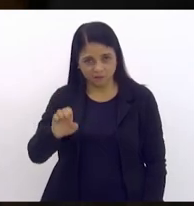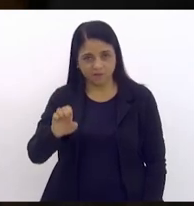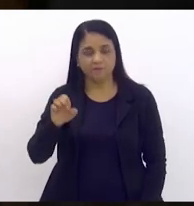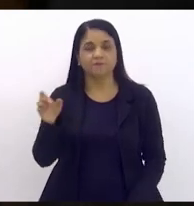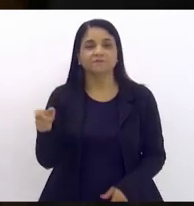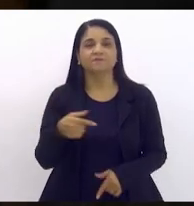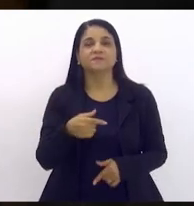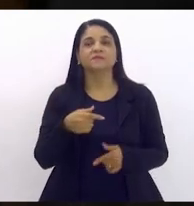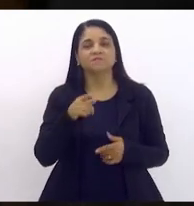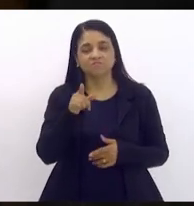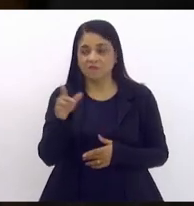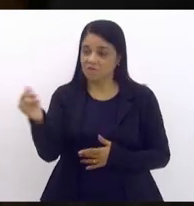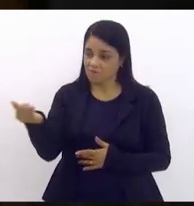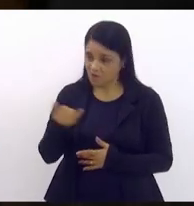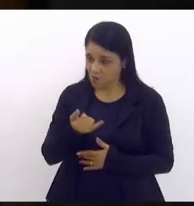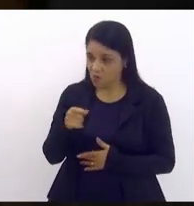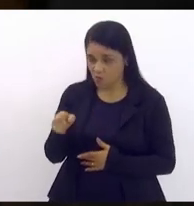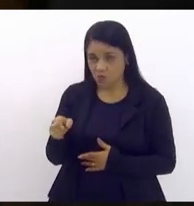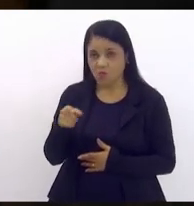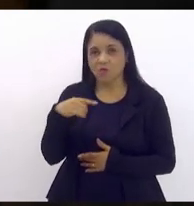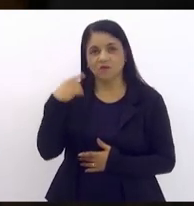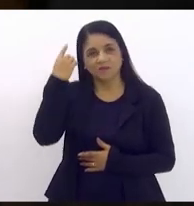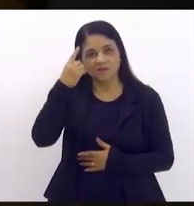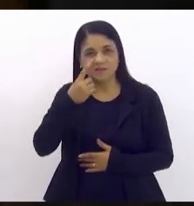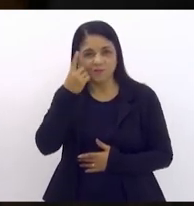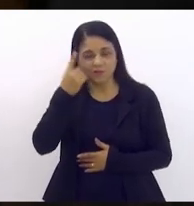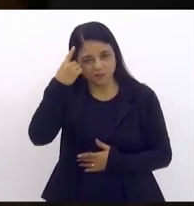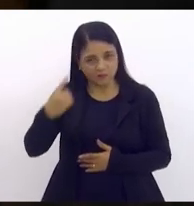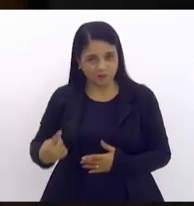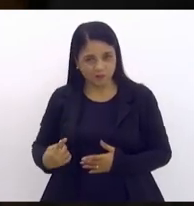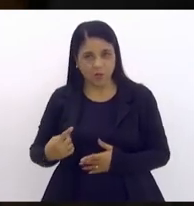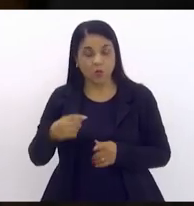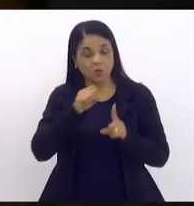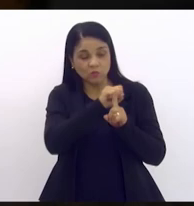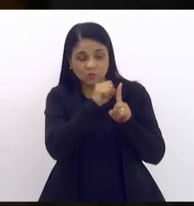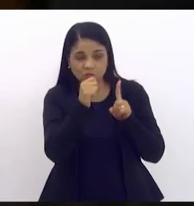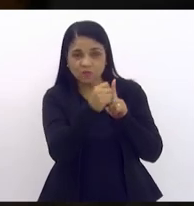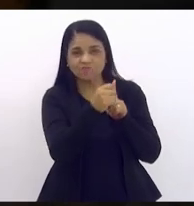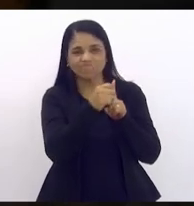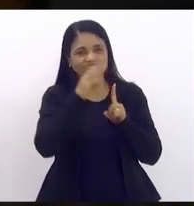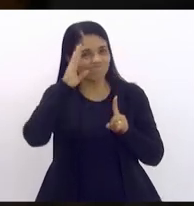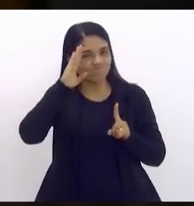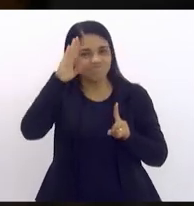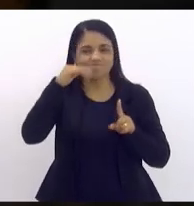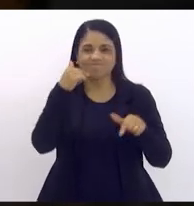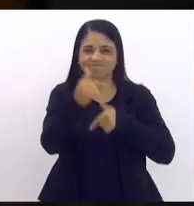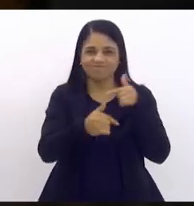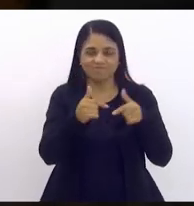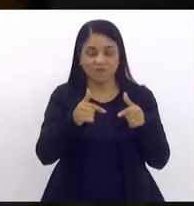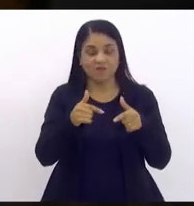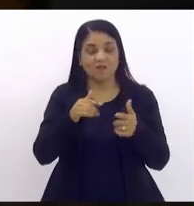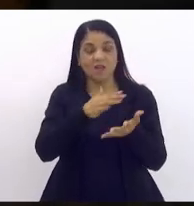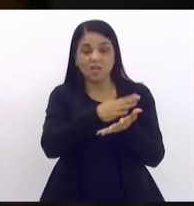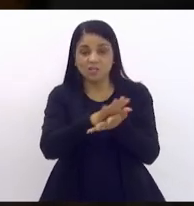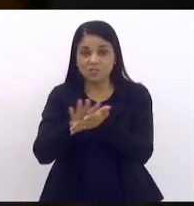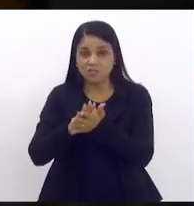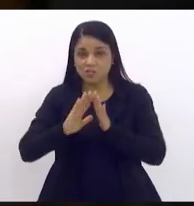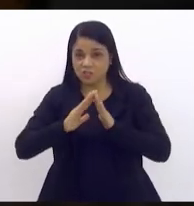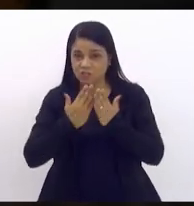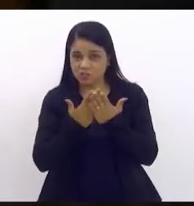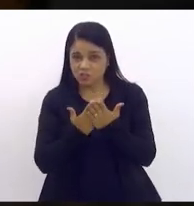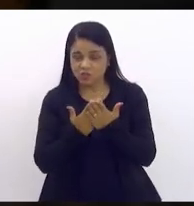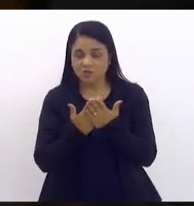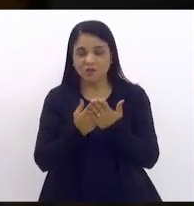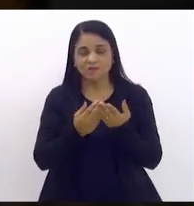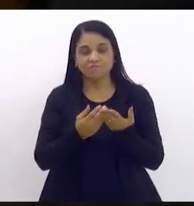Vossa Excelência falou, deputado Dani Balbi, o serviço social e comunitário que essa quadra, essa escola de samba, presta